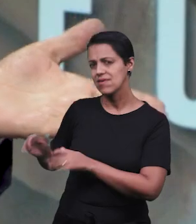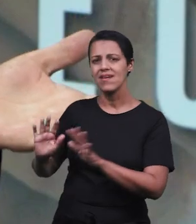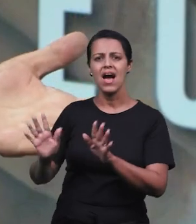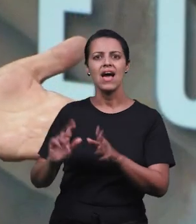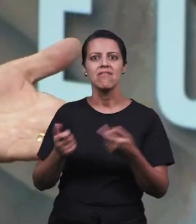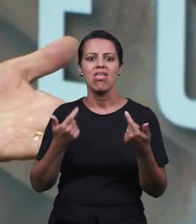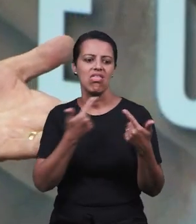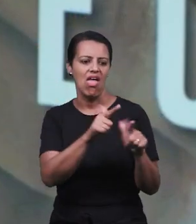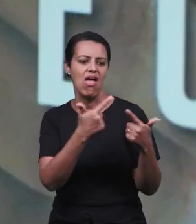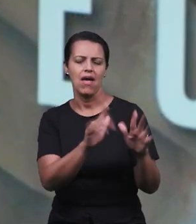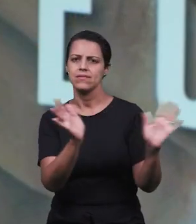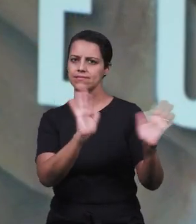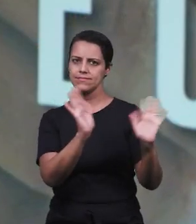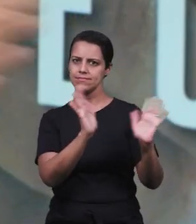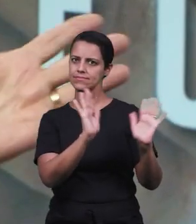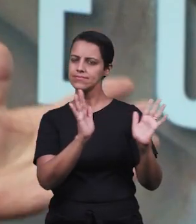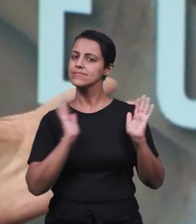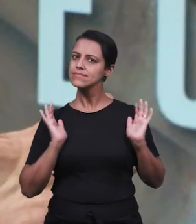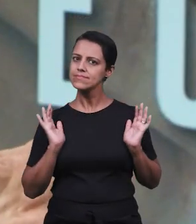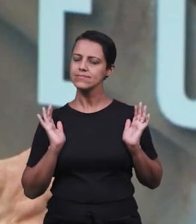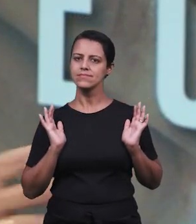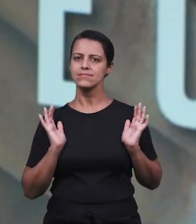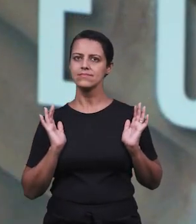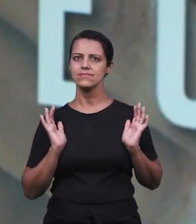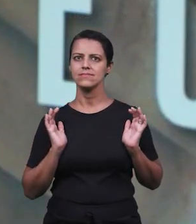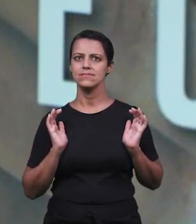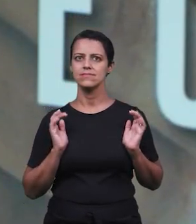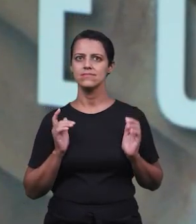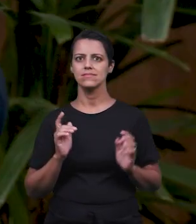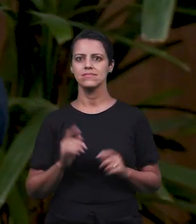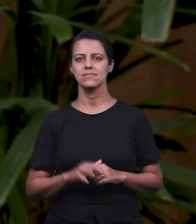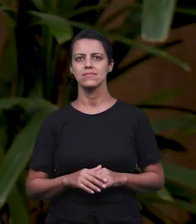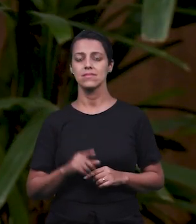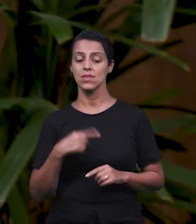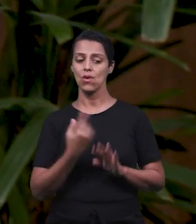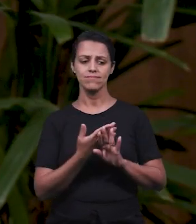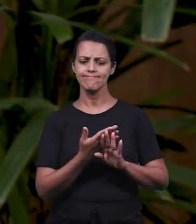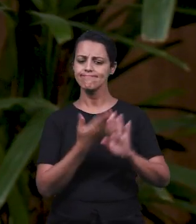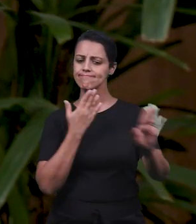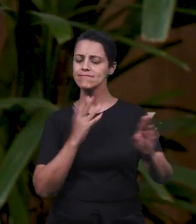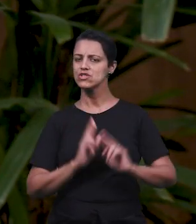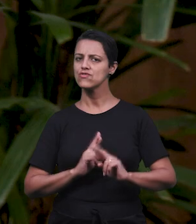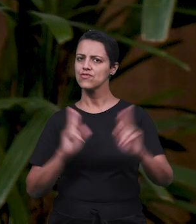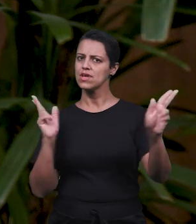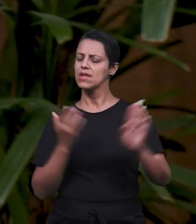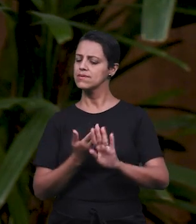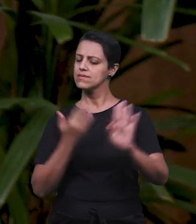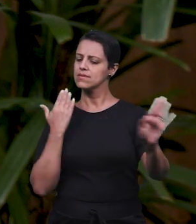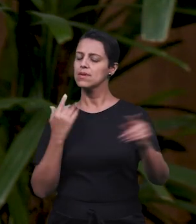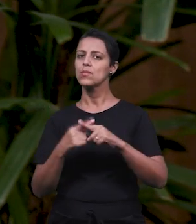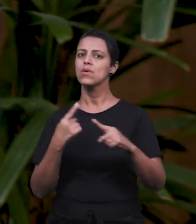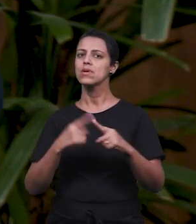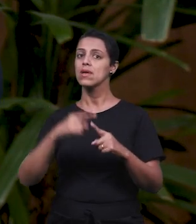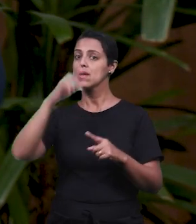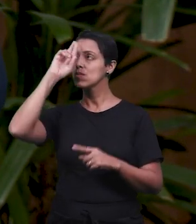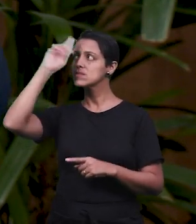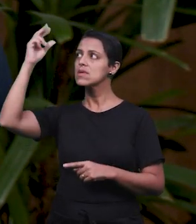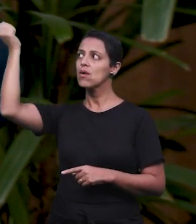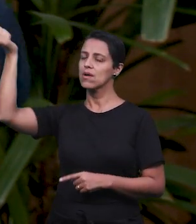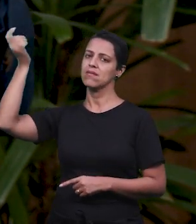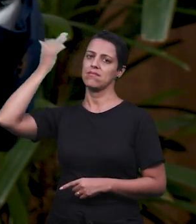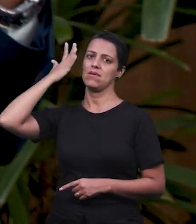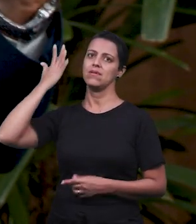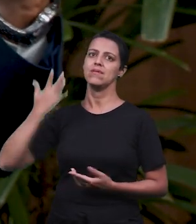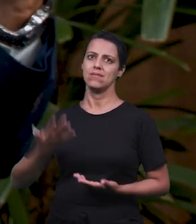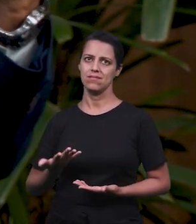o trabalhador do seu salário. O dízimo é bíblico. E até porque nós fazemos isso em função de um direcionamento que o Espírito Santo nos